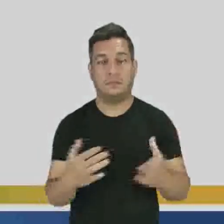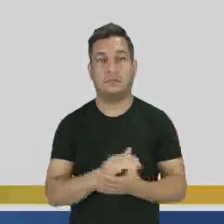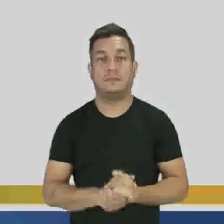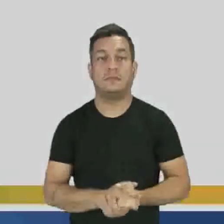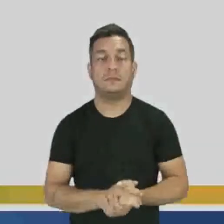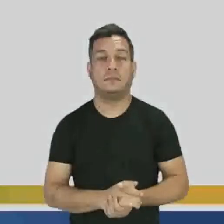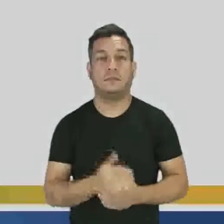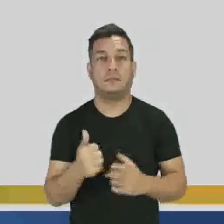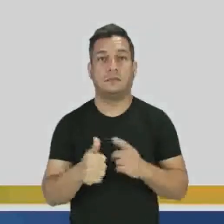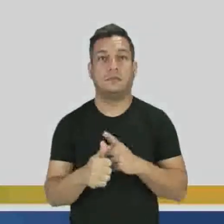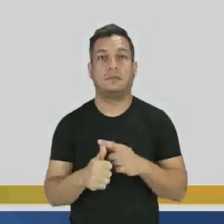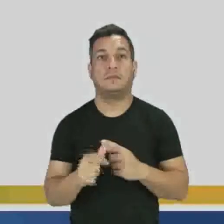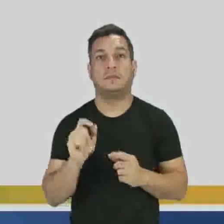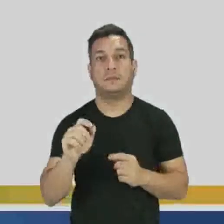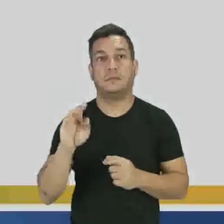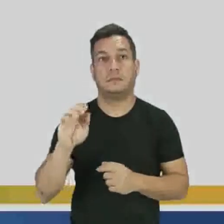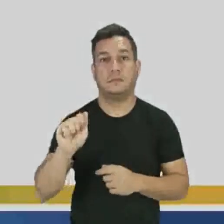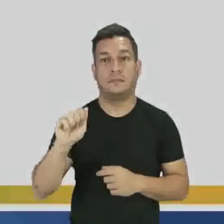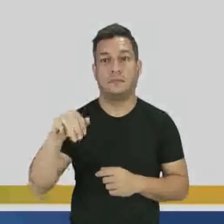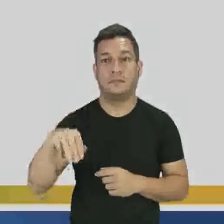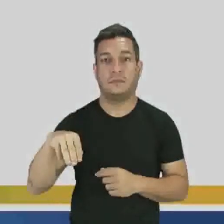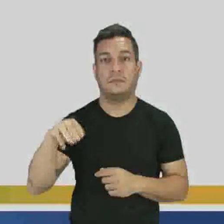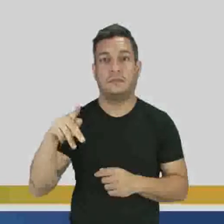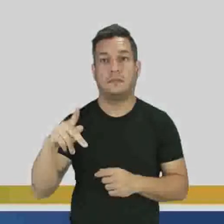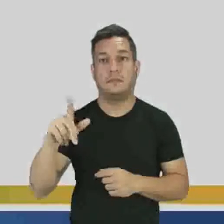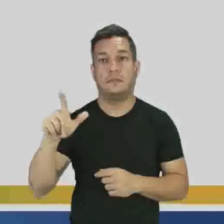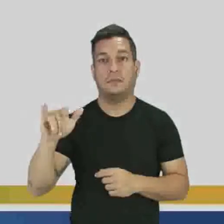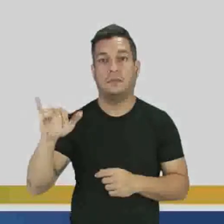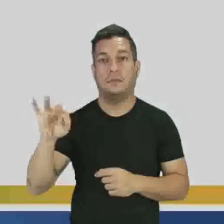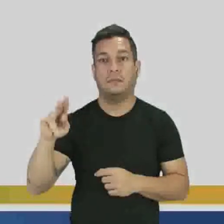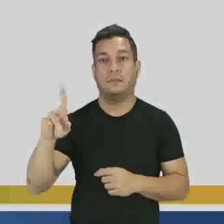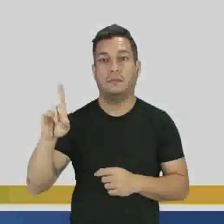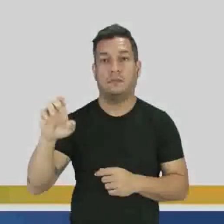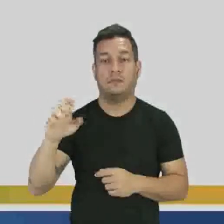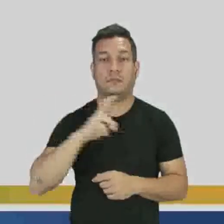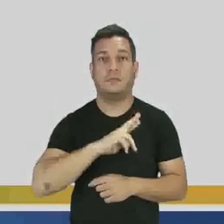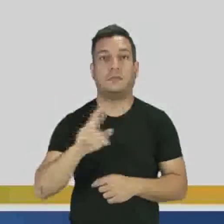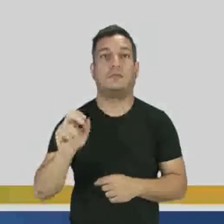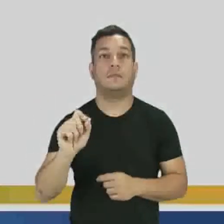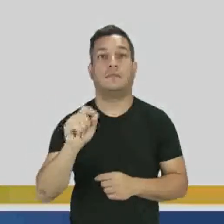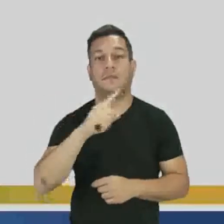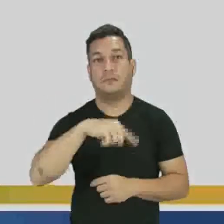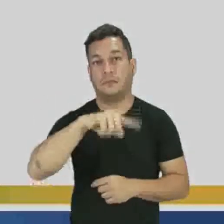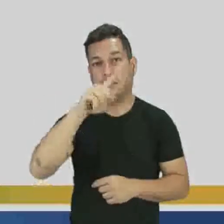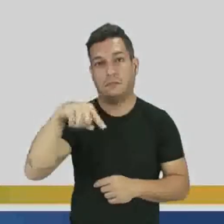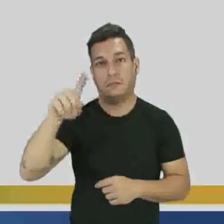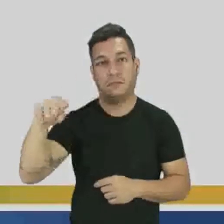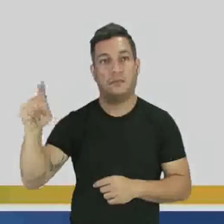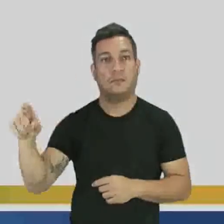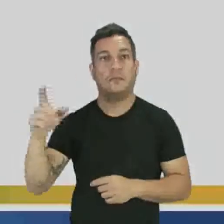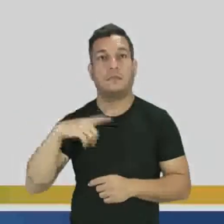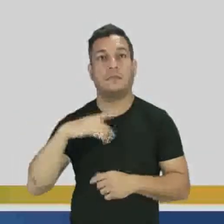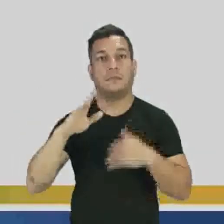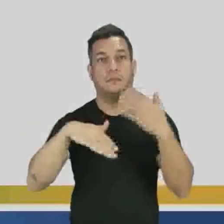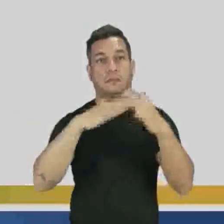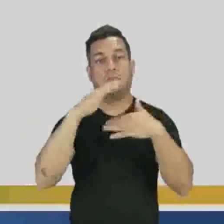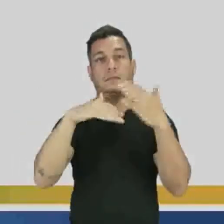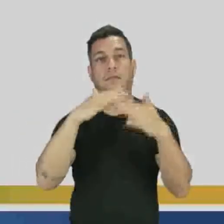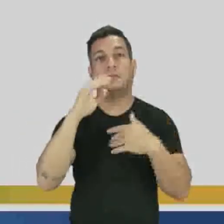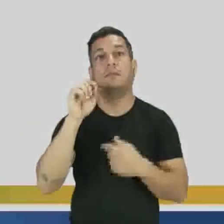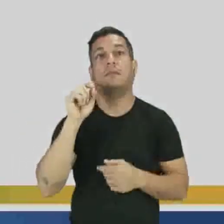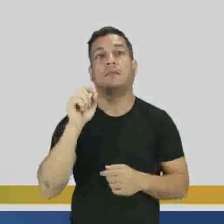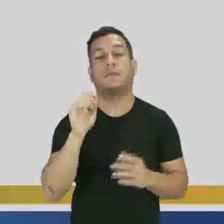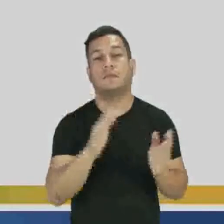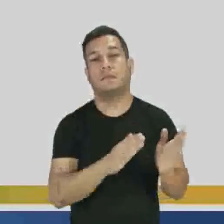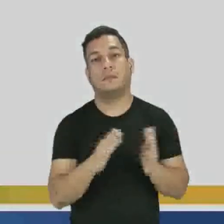características. Primeiro, o que é amplitude? A amplitude representa a oscilação máxima desenvolvida